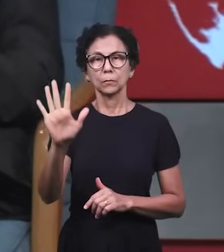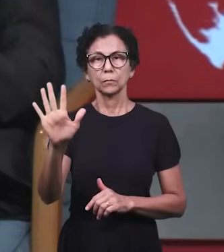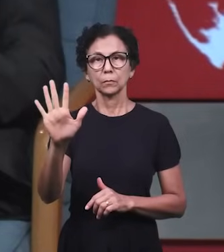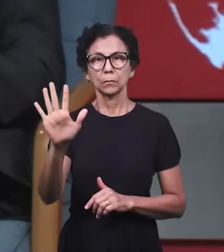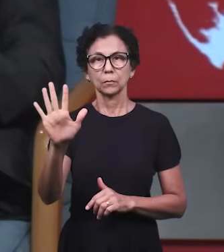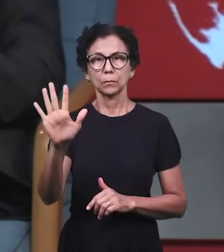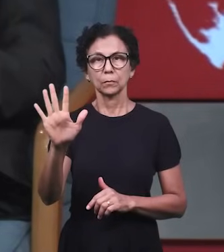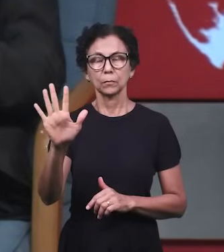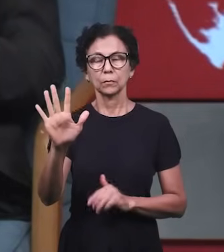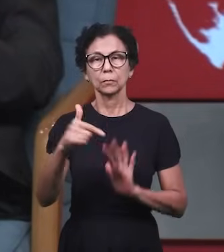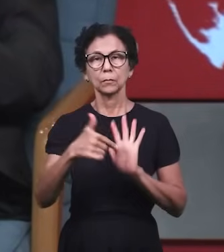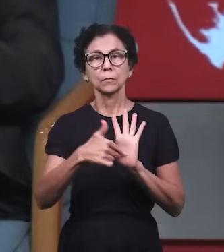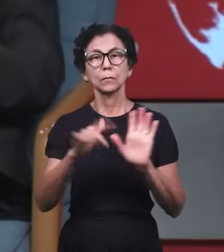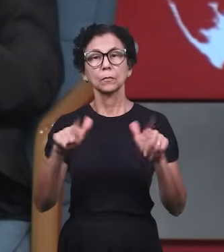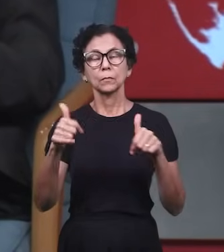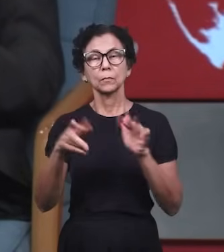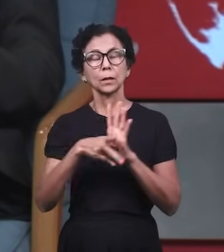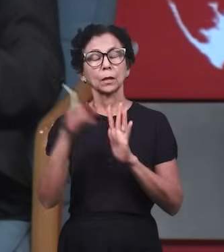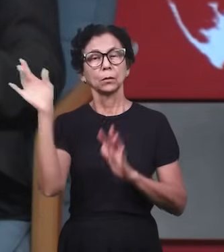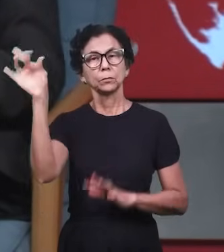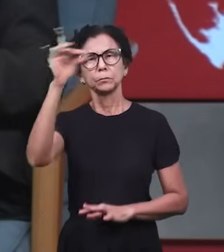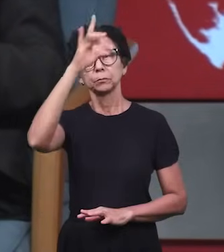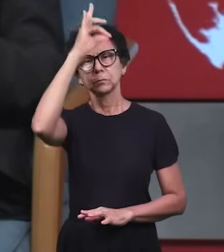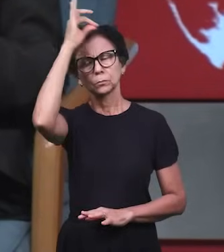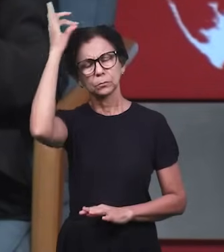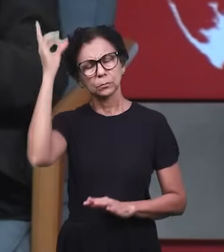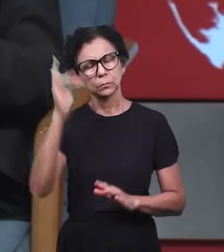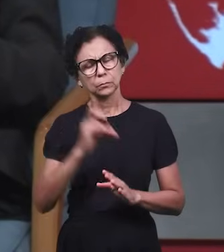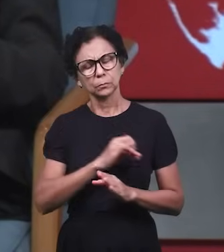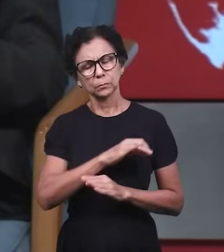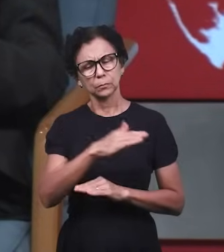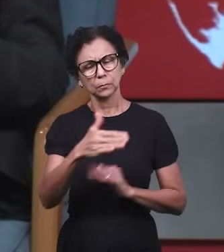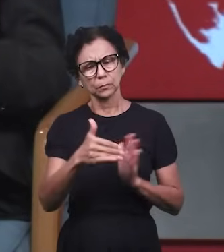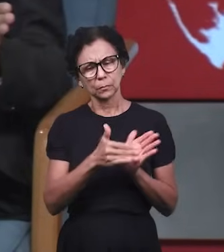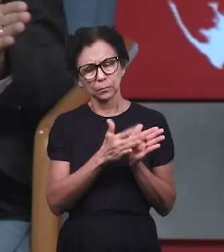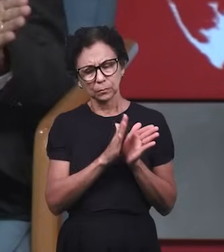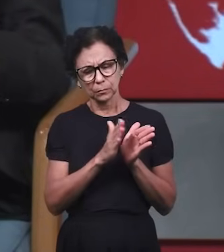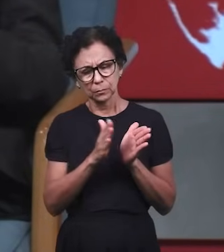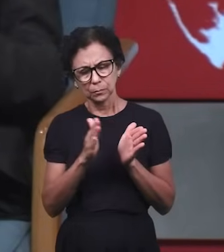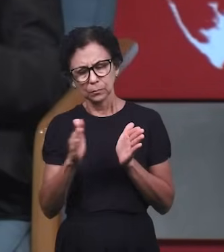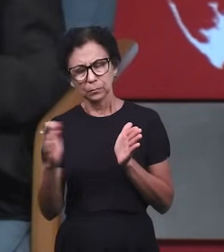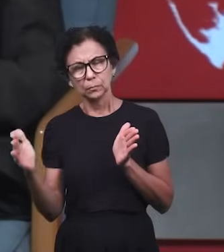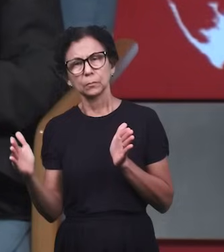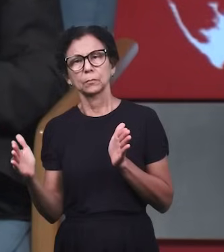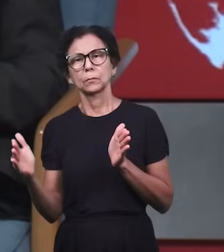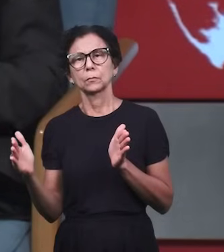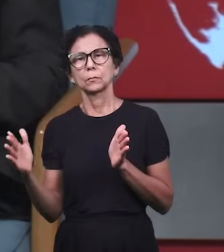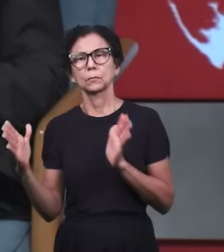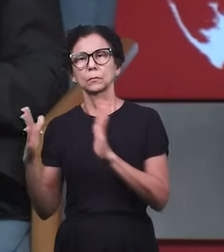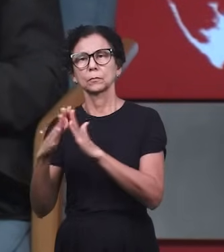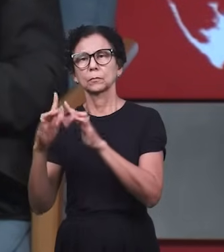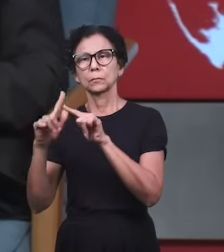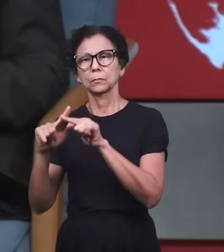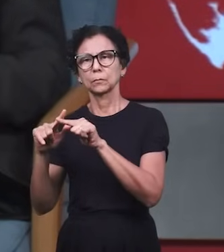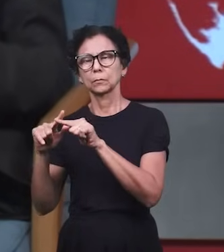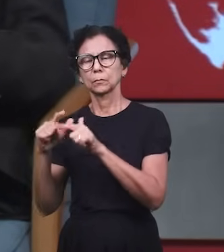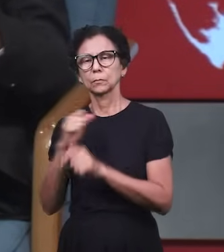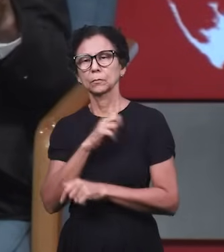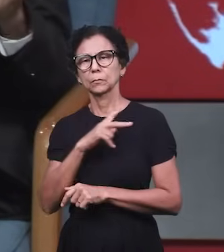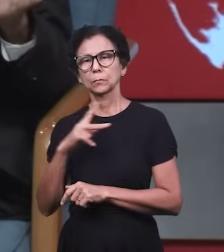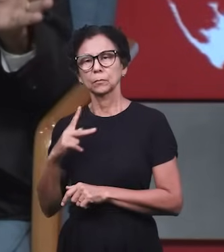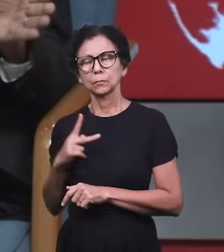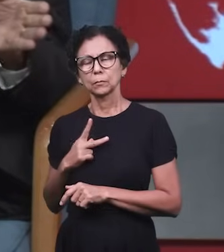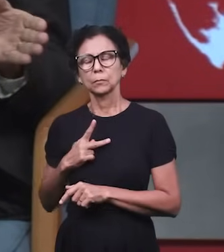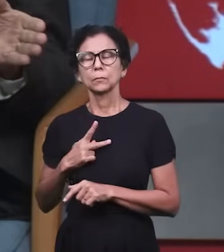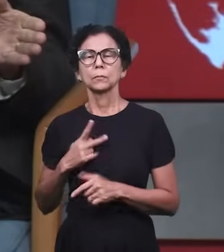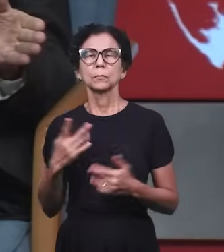mostrando a operação do Espírito Santo em todo o período da história da igreja, ou seja,